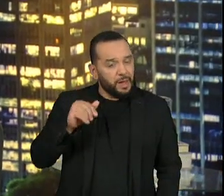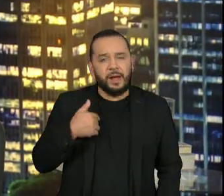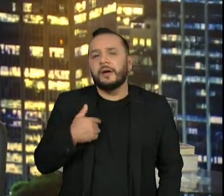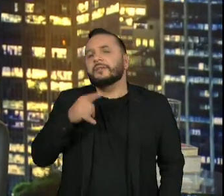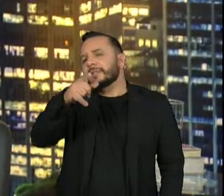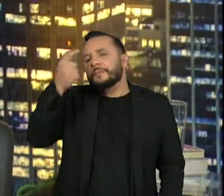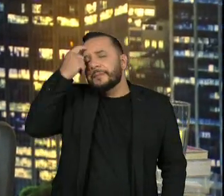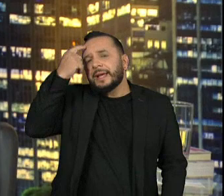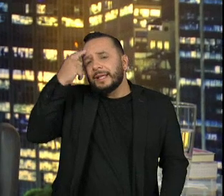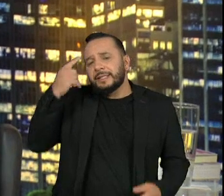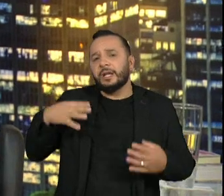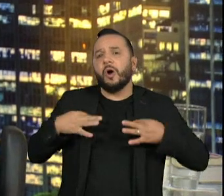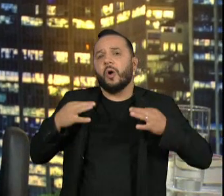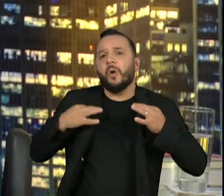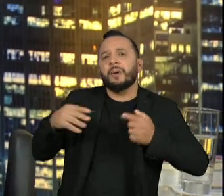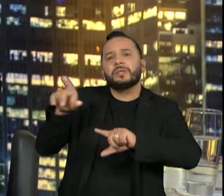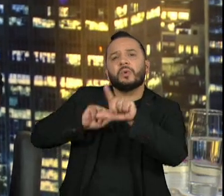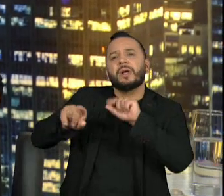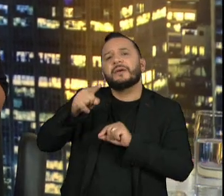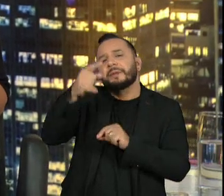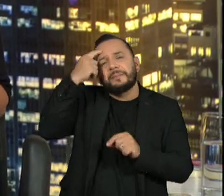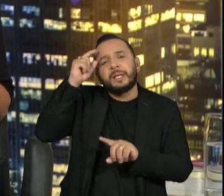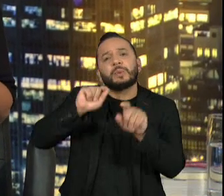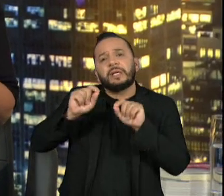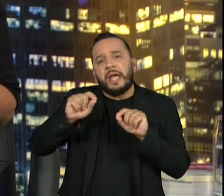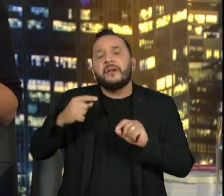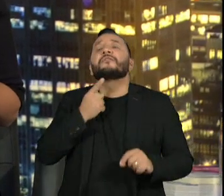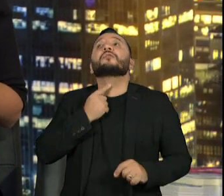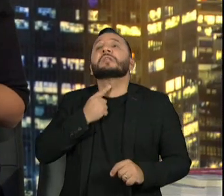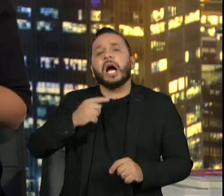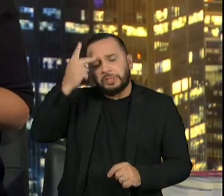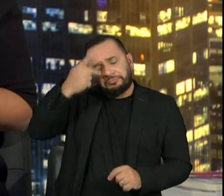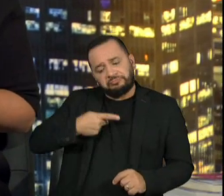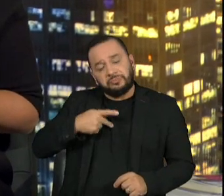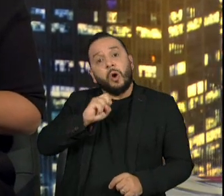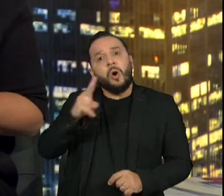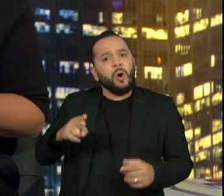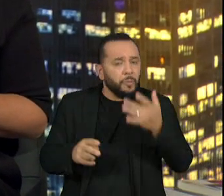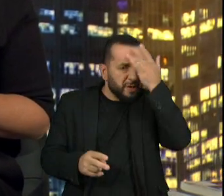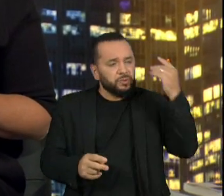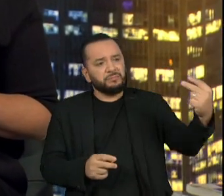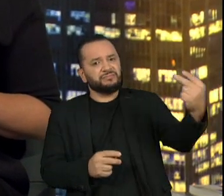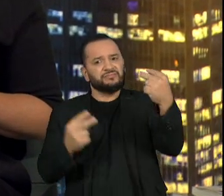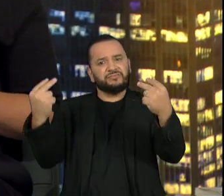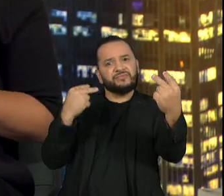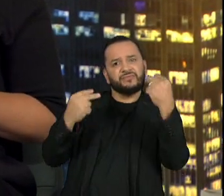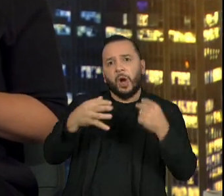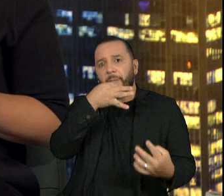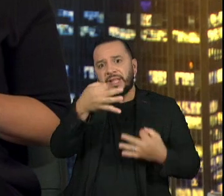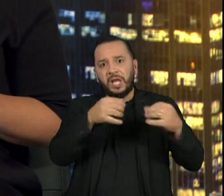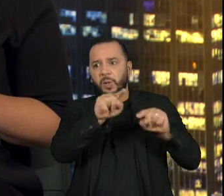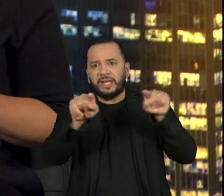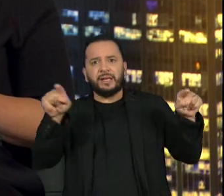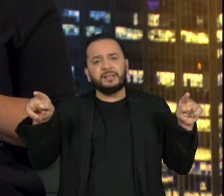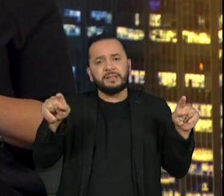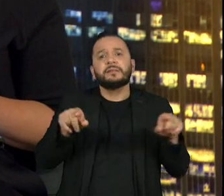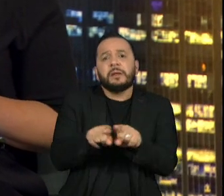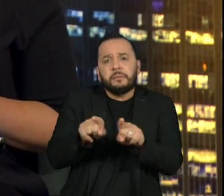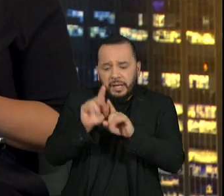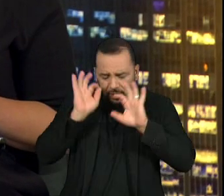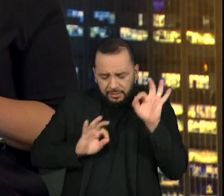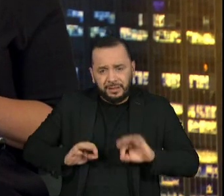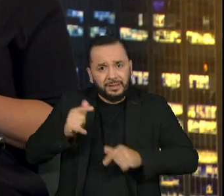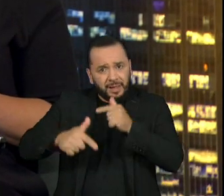O que você pensa na hora de escolher uma roupa? No seu gosto pessoal ou no que os outros vão pensar? E na hora de se vestir para o trabalho, é